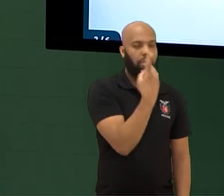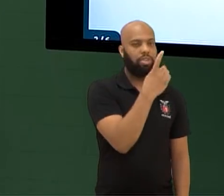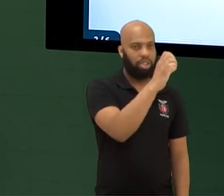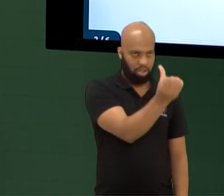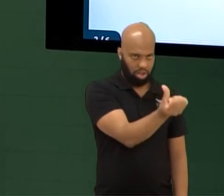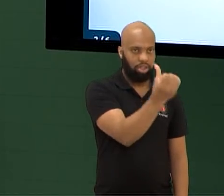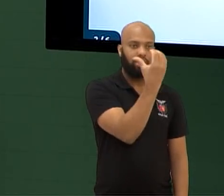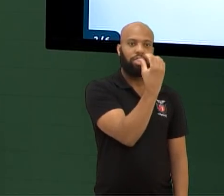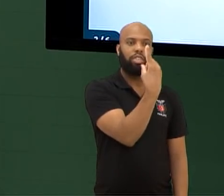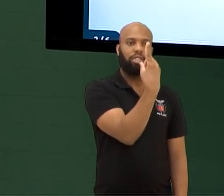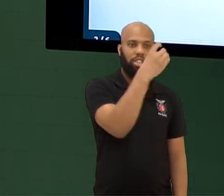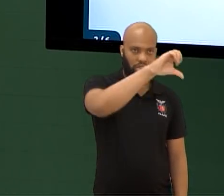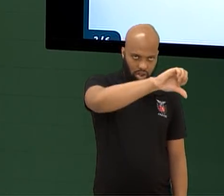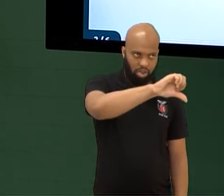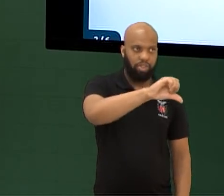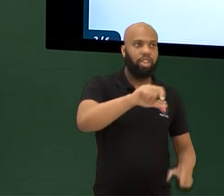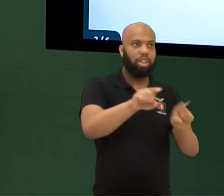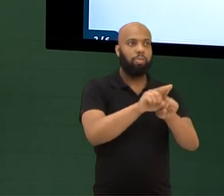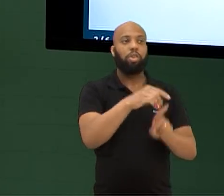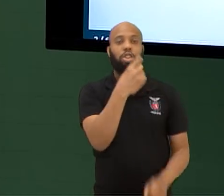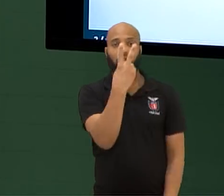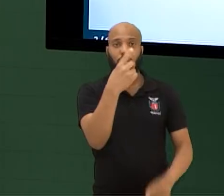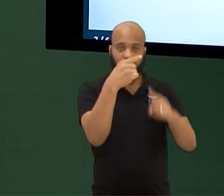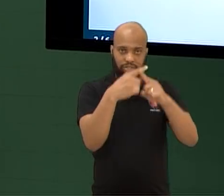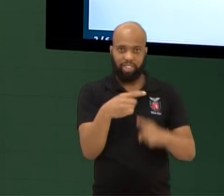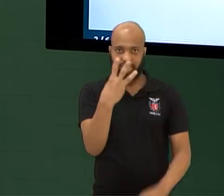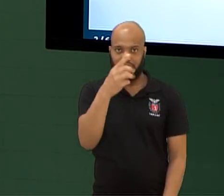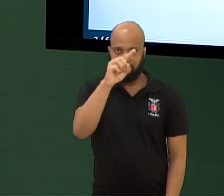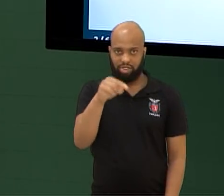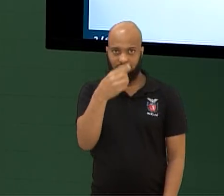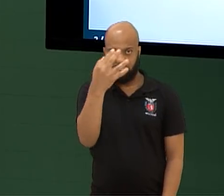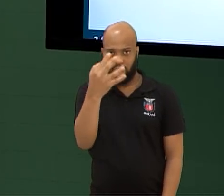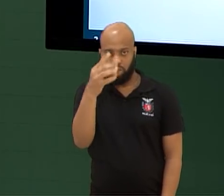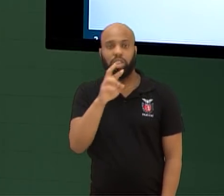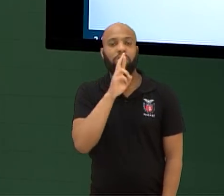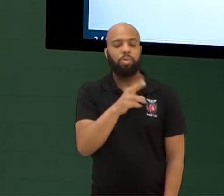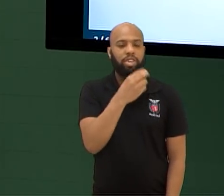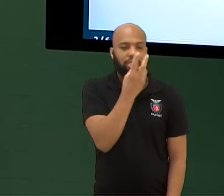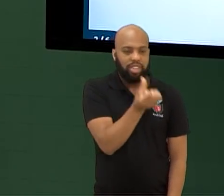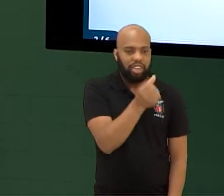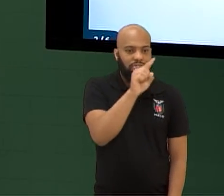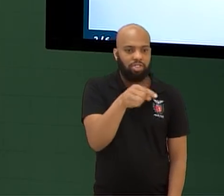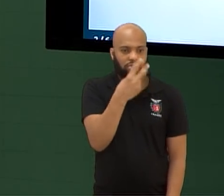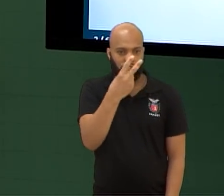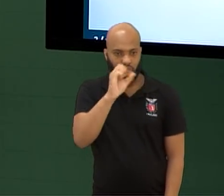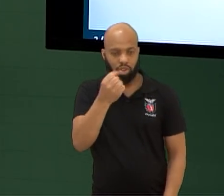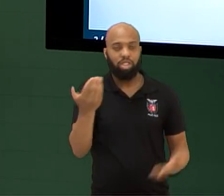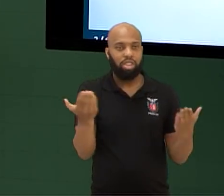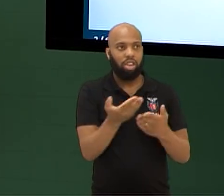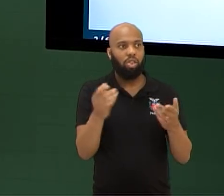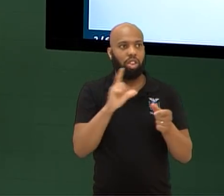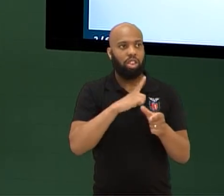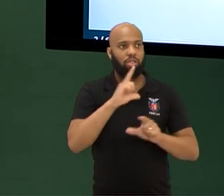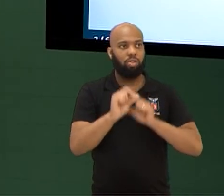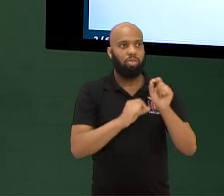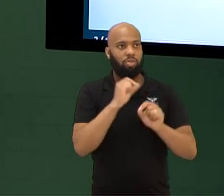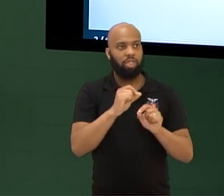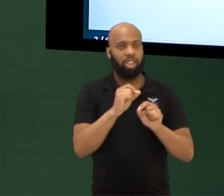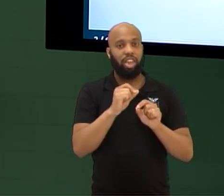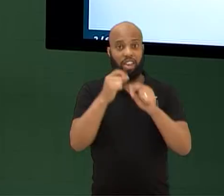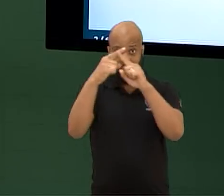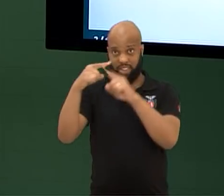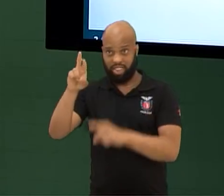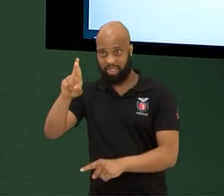19, o 2 vezes o 3,14, eu sei que é 6,28, multiplicado pelo raio.